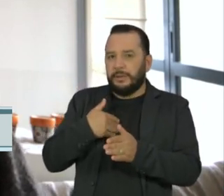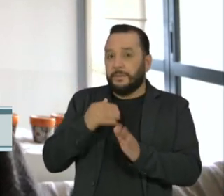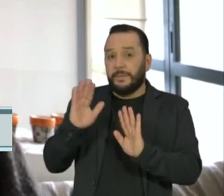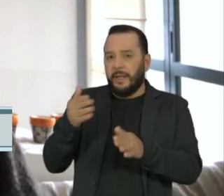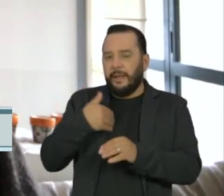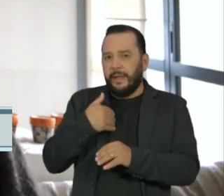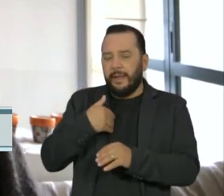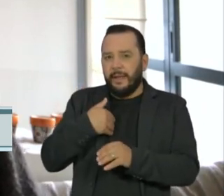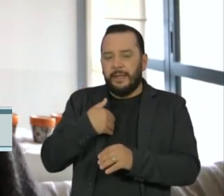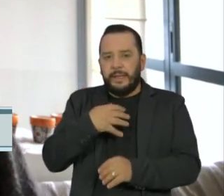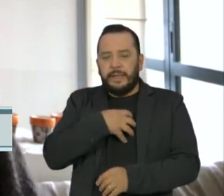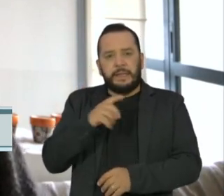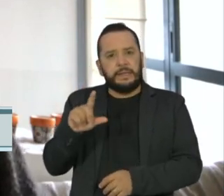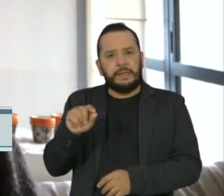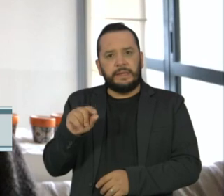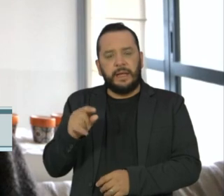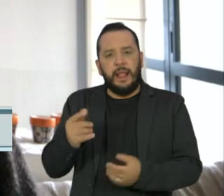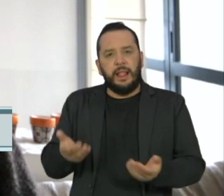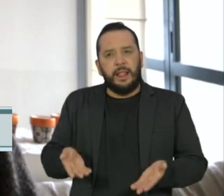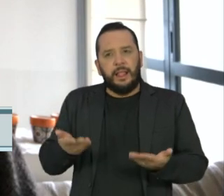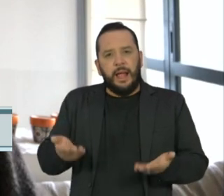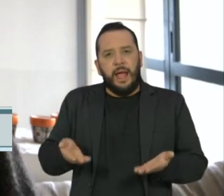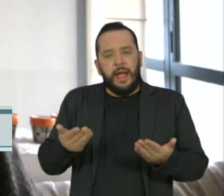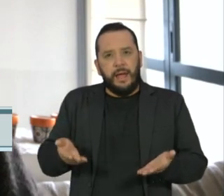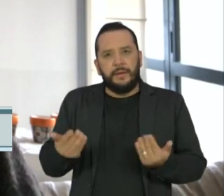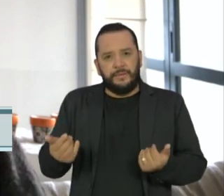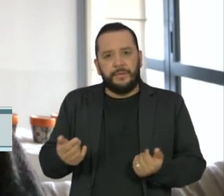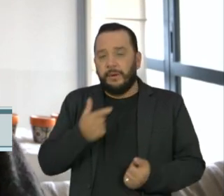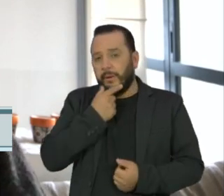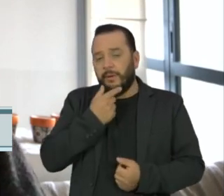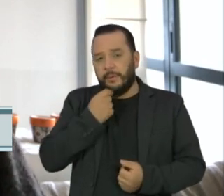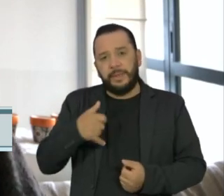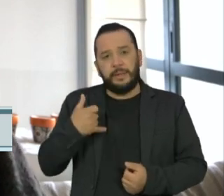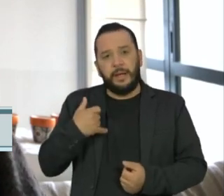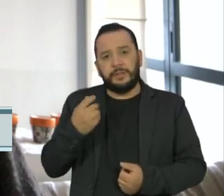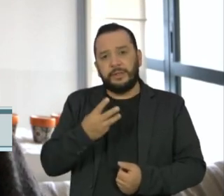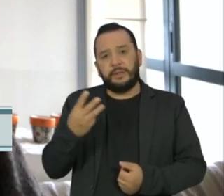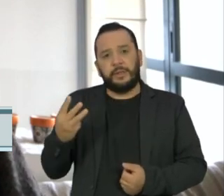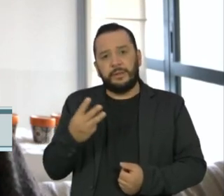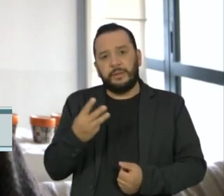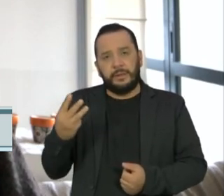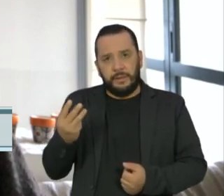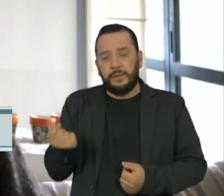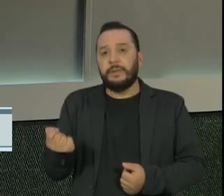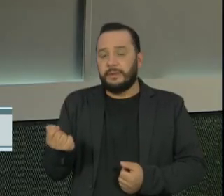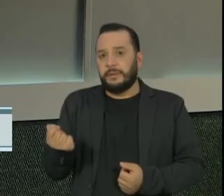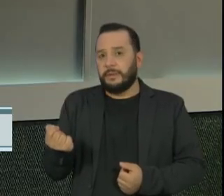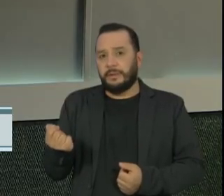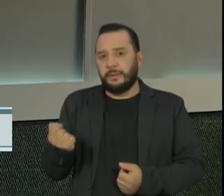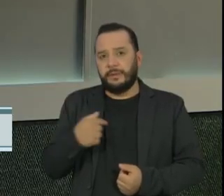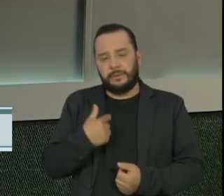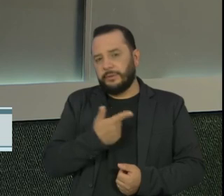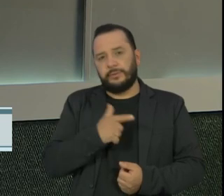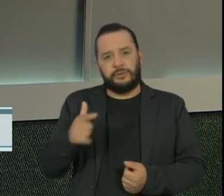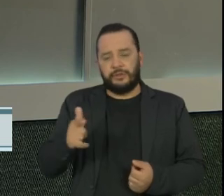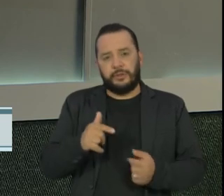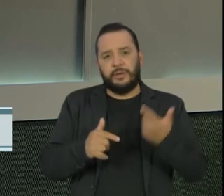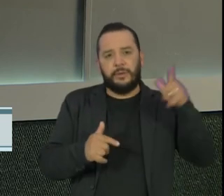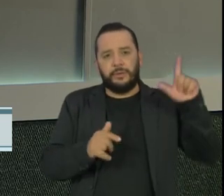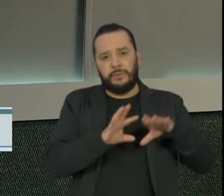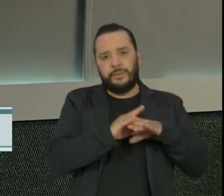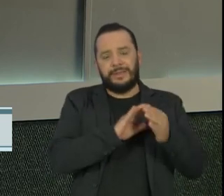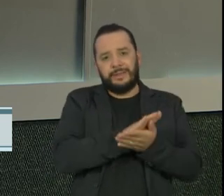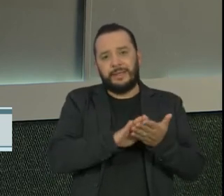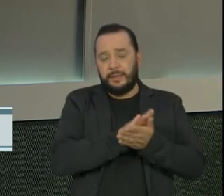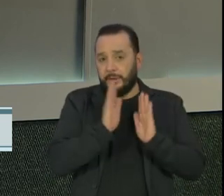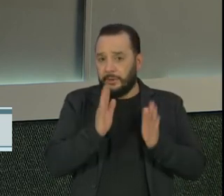seja, ele teve sintomas muito leves, era um paciente de 33 anos, previamente rígido, não tinha nenhuma comorbidade, e em março ele teve